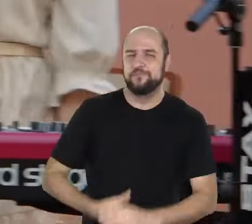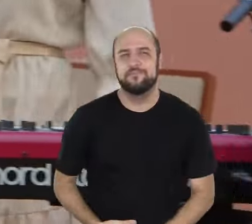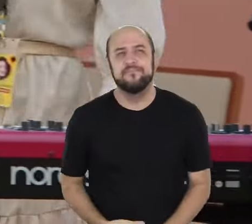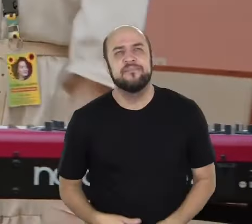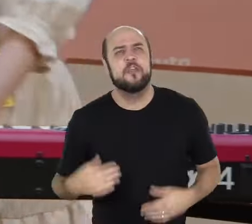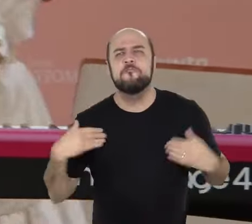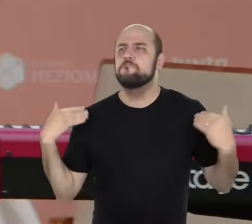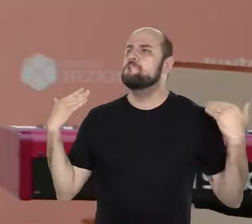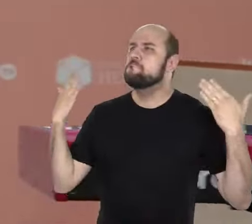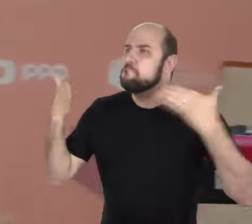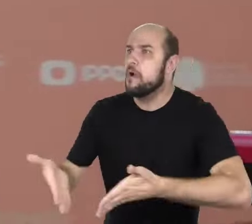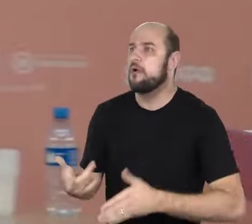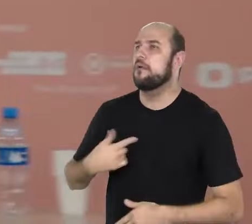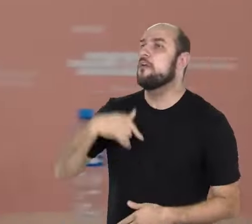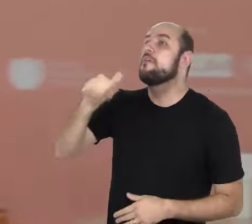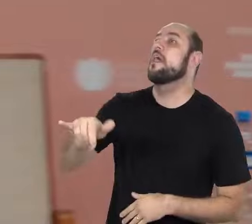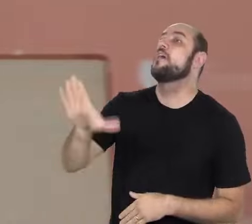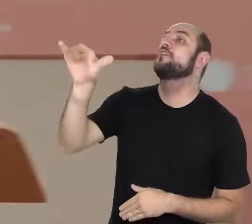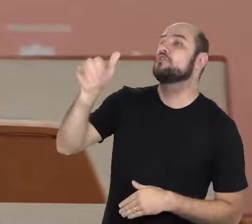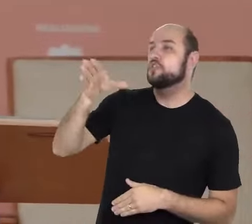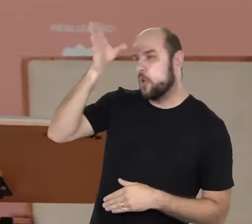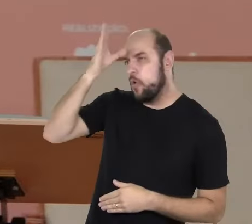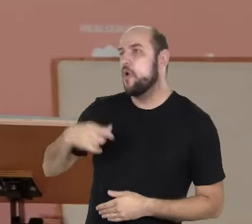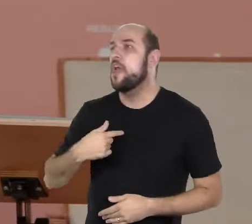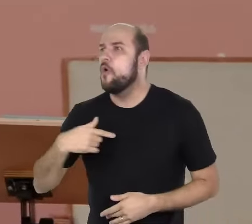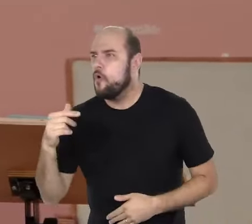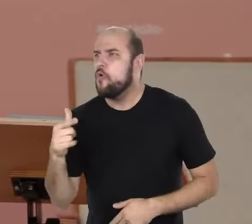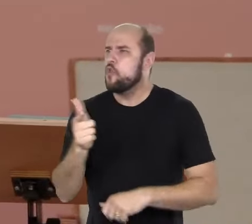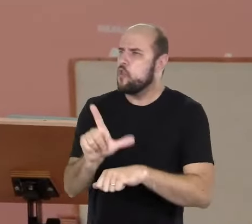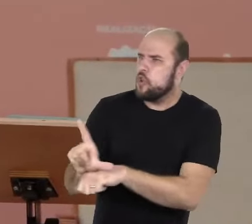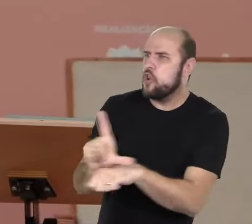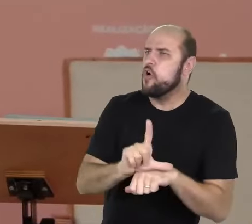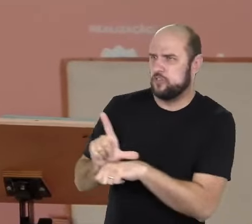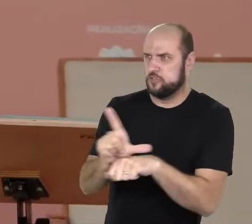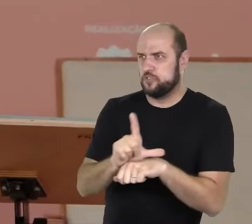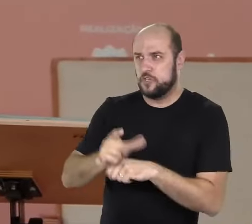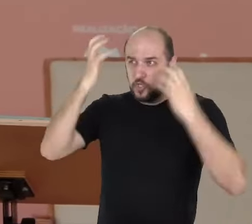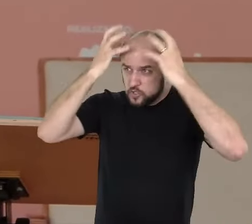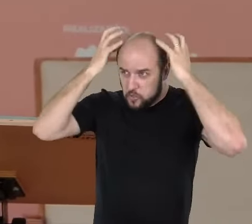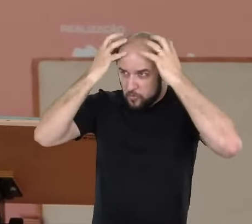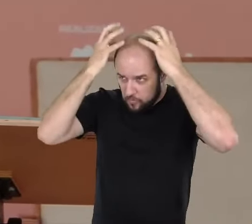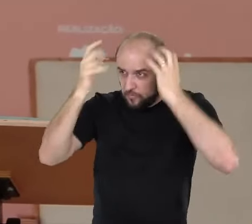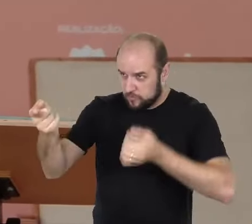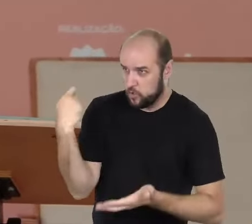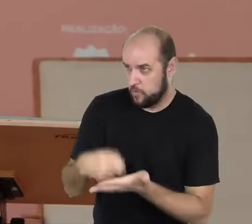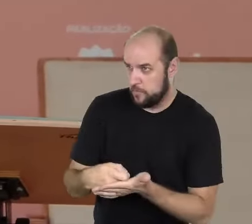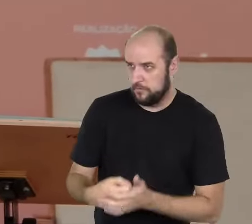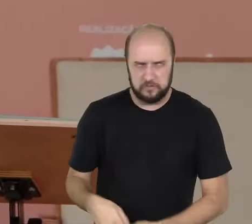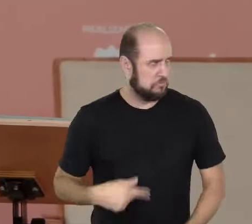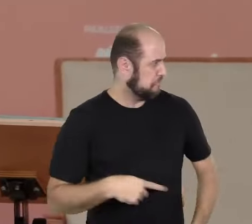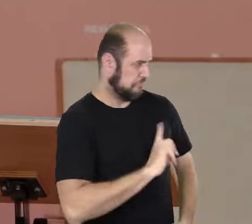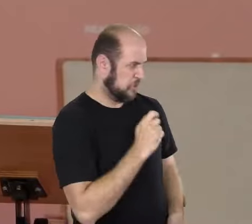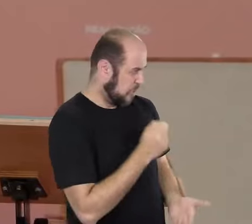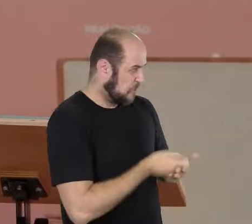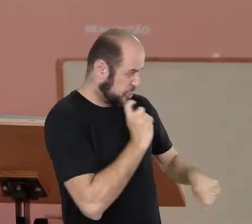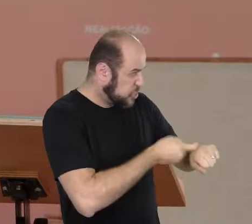Aí eu cheguei lá e falei assim, tio, se eu montasse uma loja de shampoo e condicionador sólido, você compraria? Ele falou, eu não, coisa